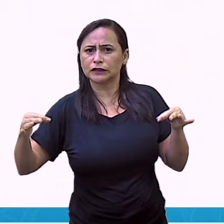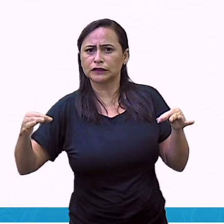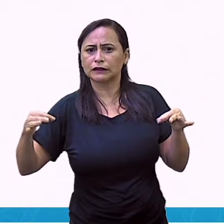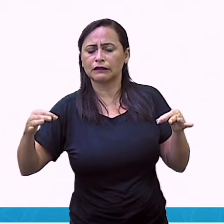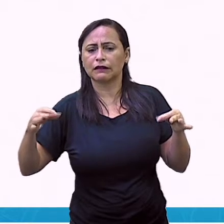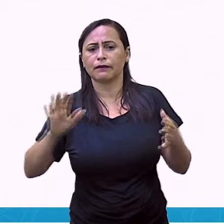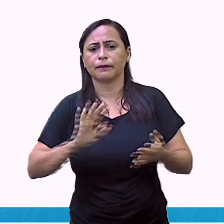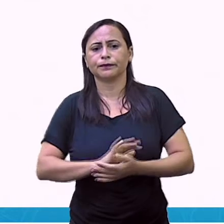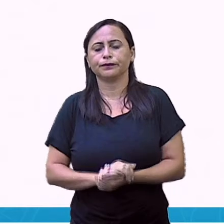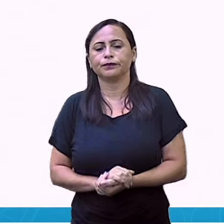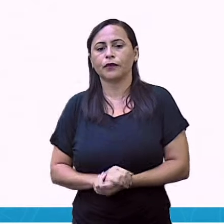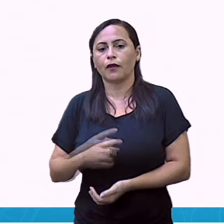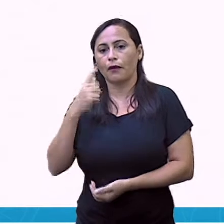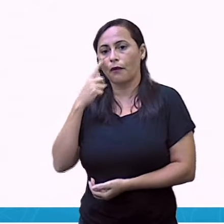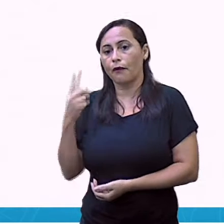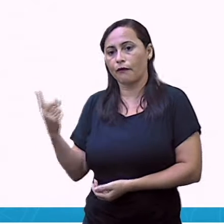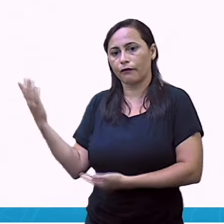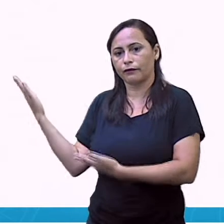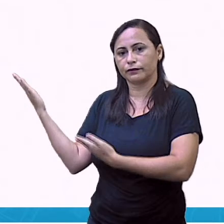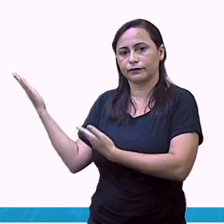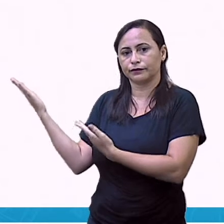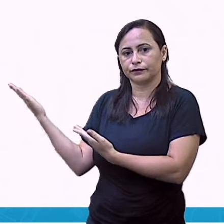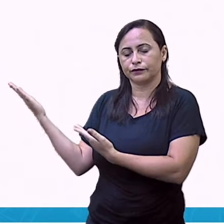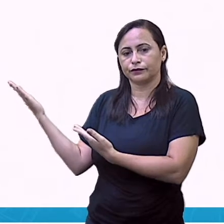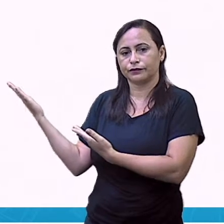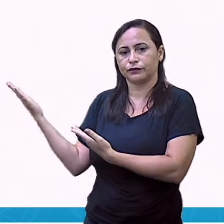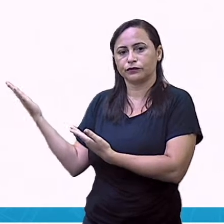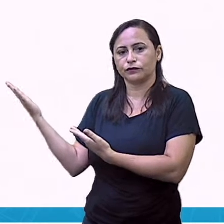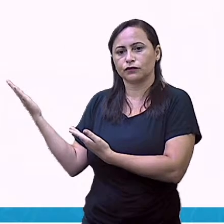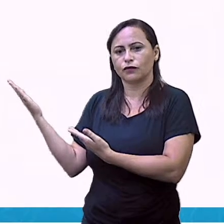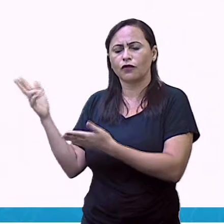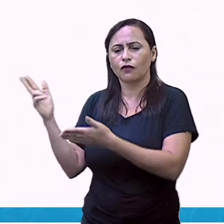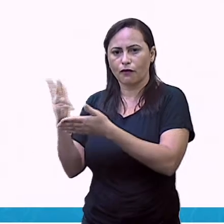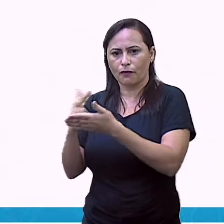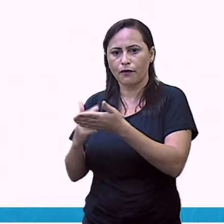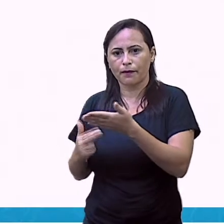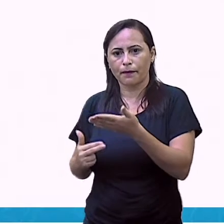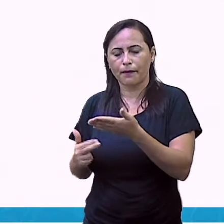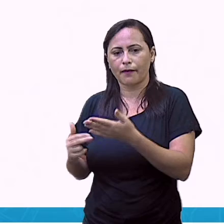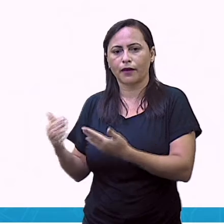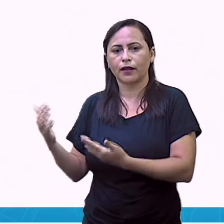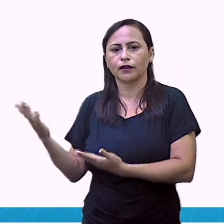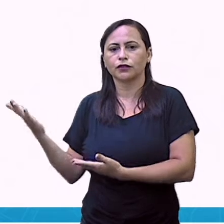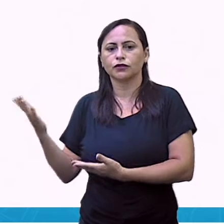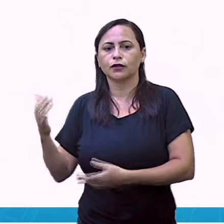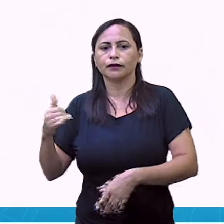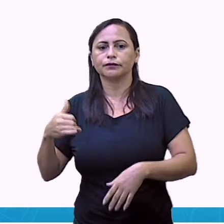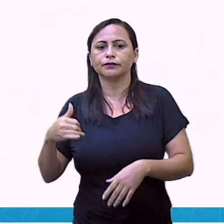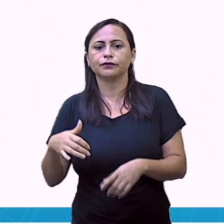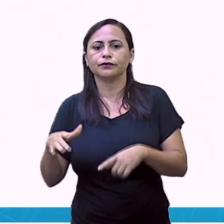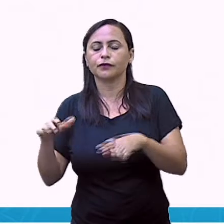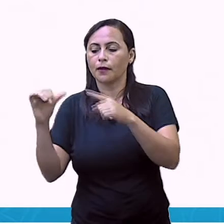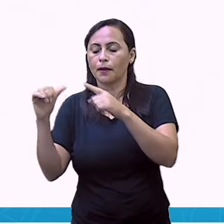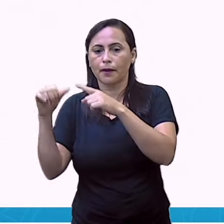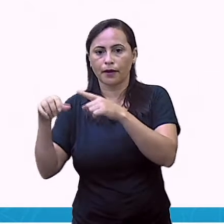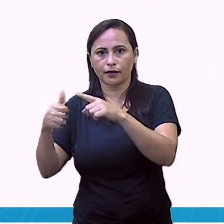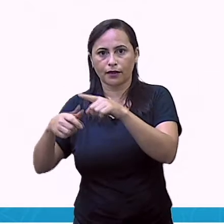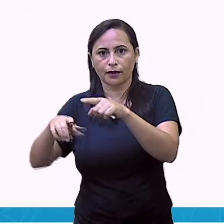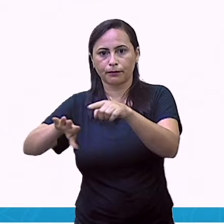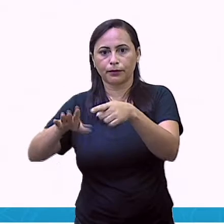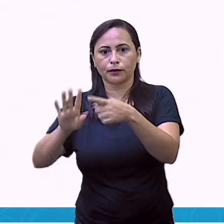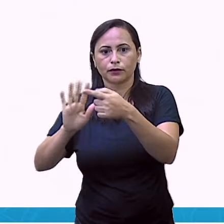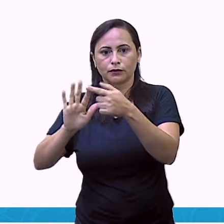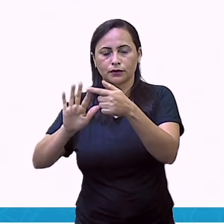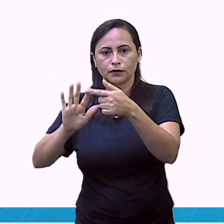dos dedos, aqui olha, nessa imagem, da ponta dos dedos até o cotovelo.